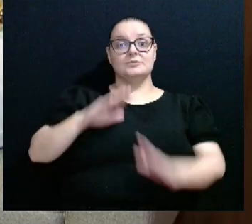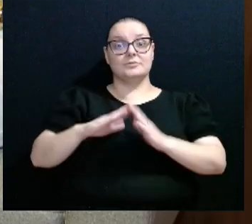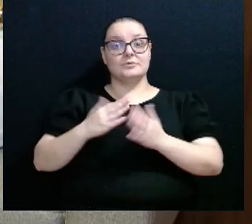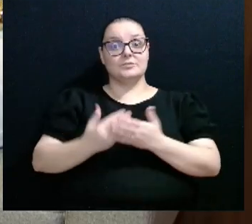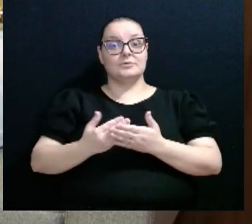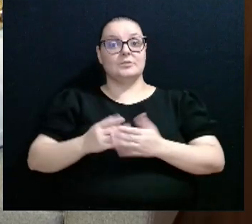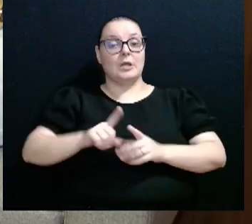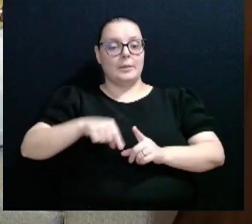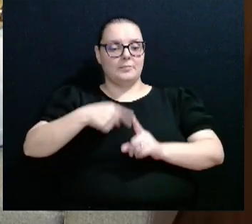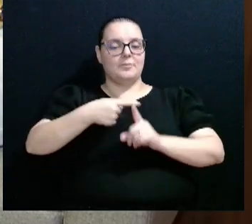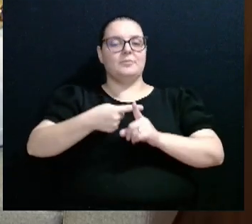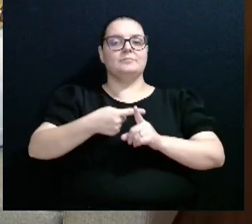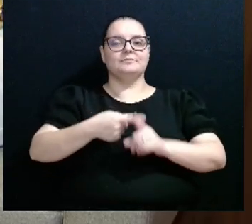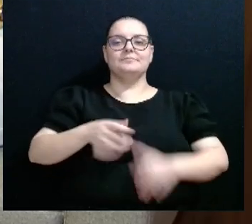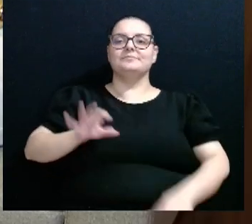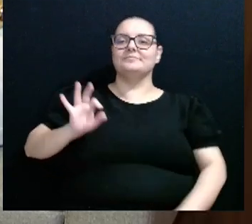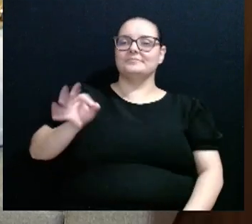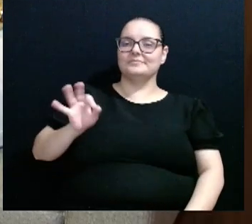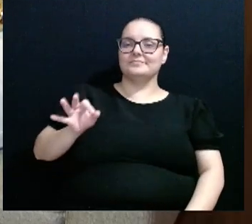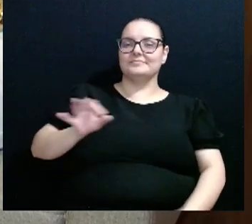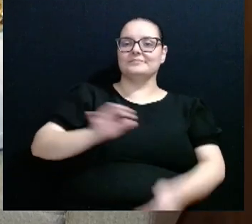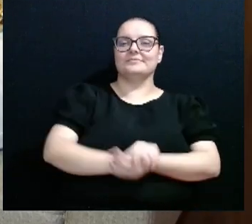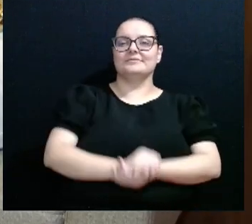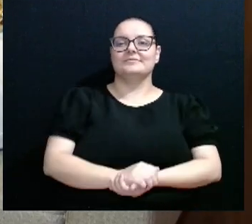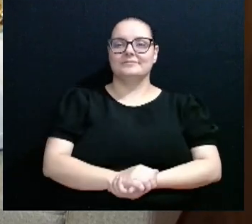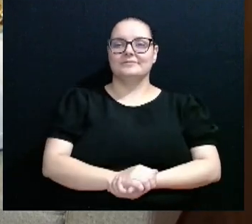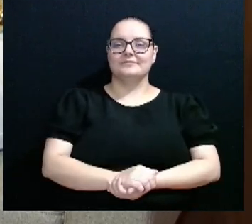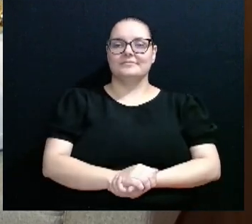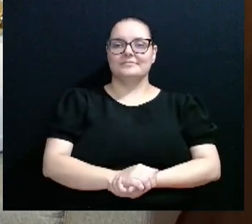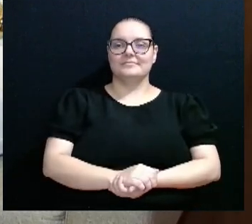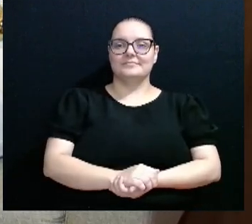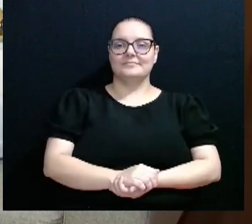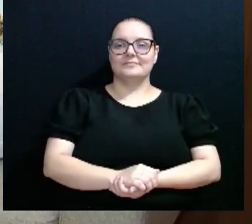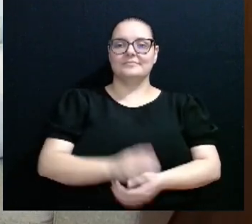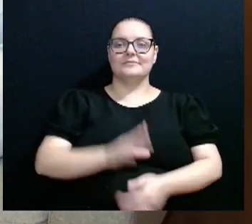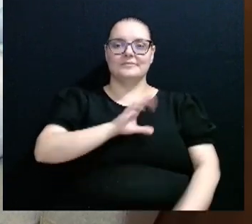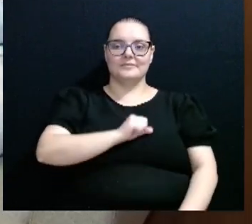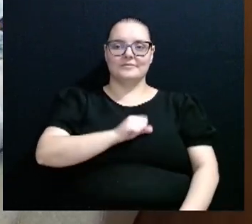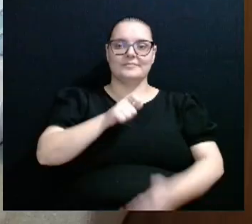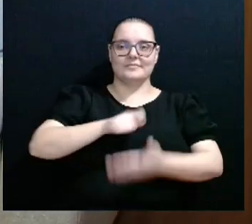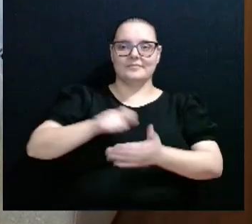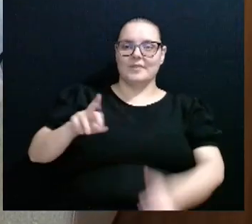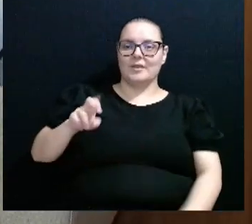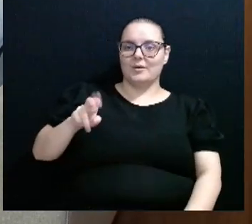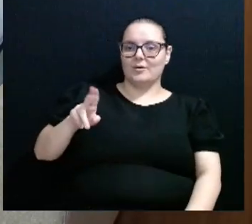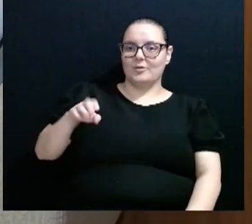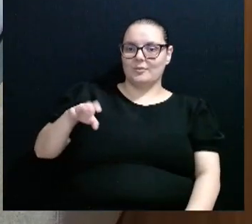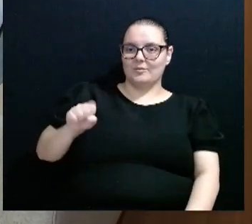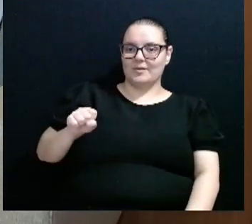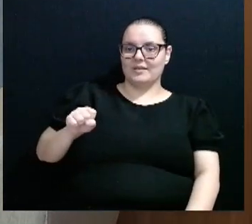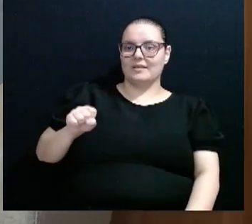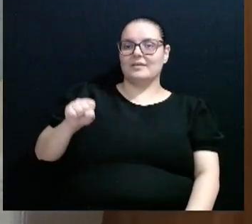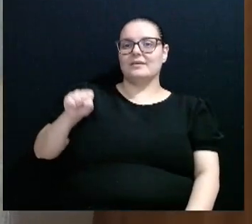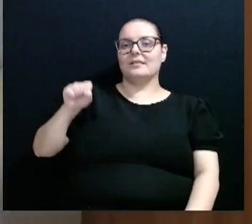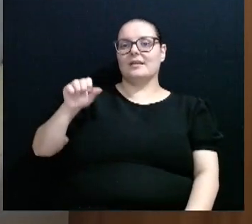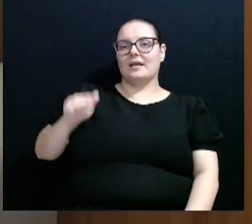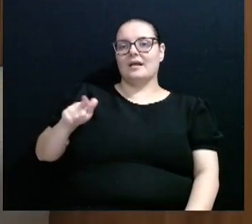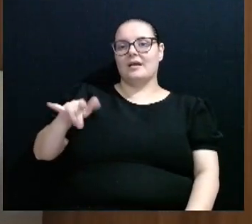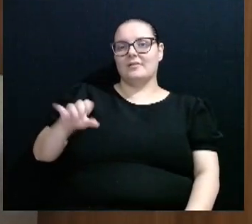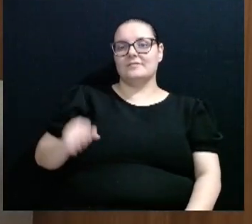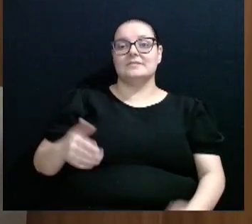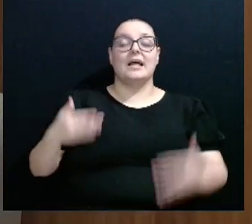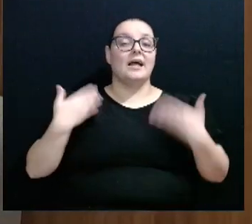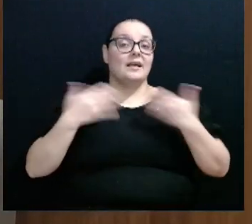positiva. Eu gosto muito do autor Rubem Alves, e ele fala sobre a alegria de ensinar. Então, para